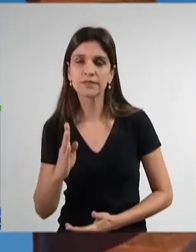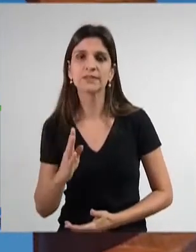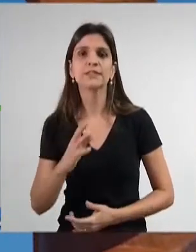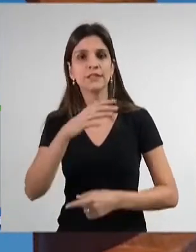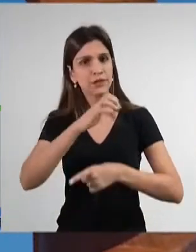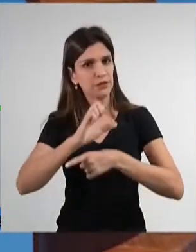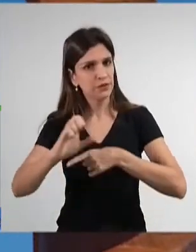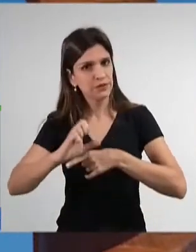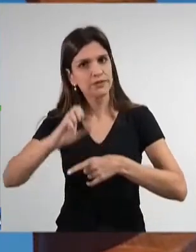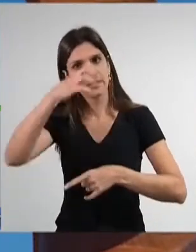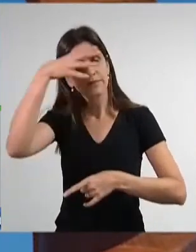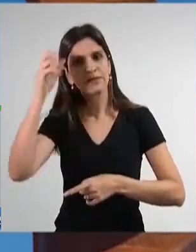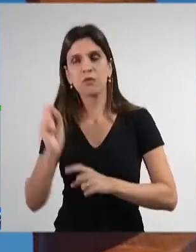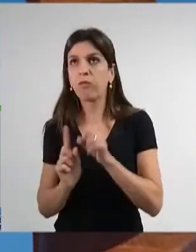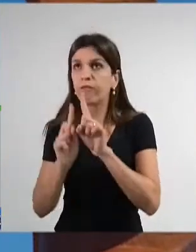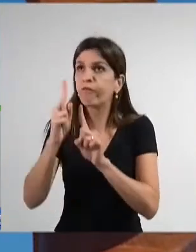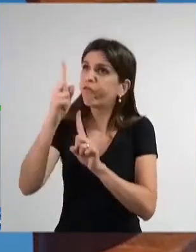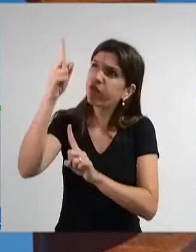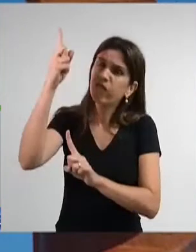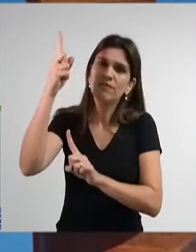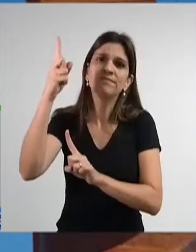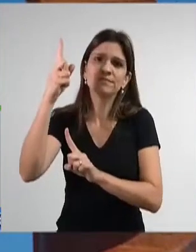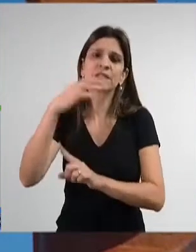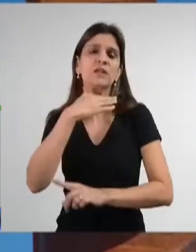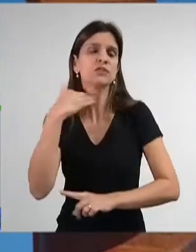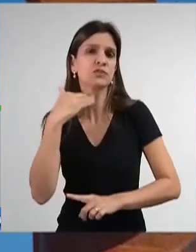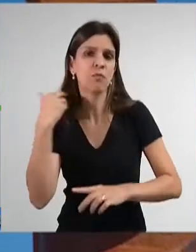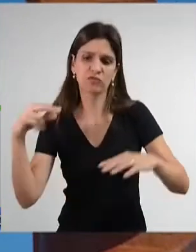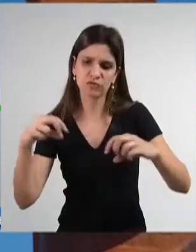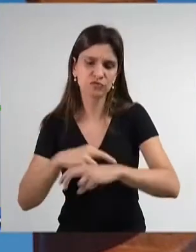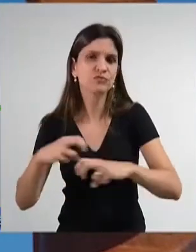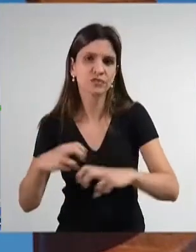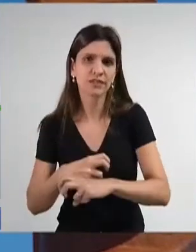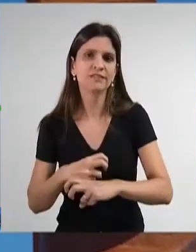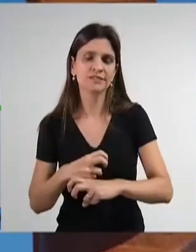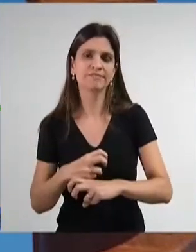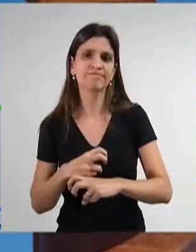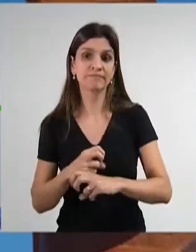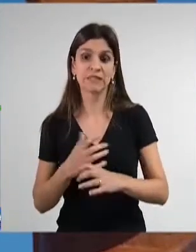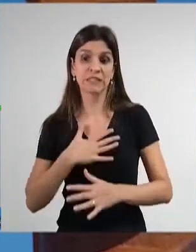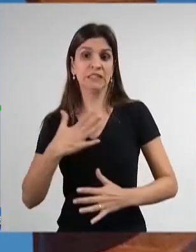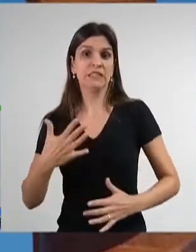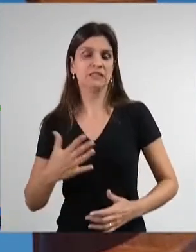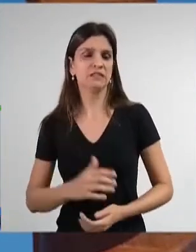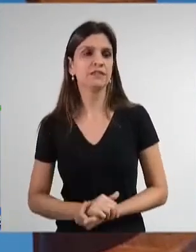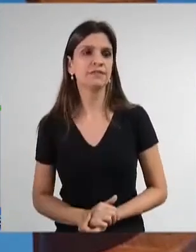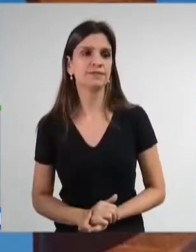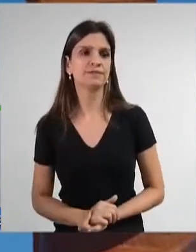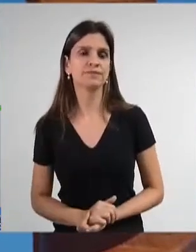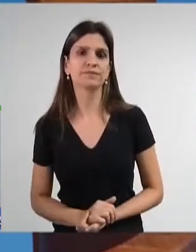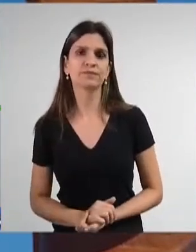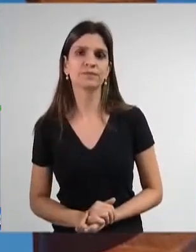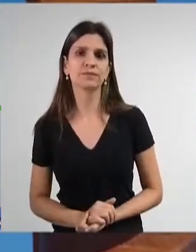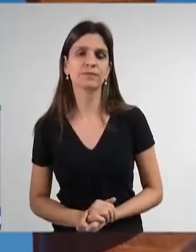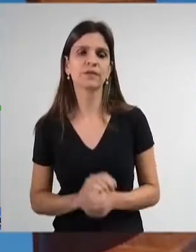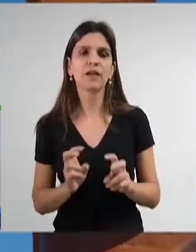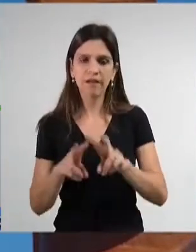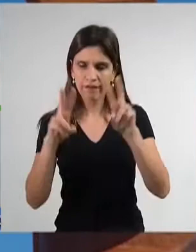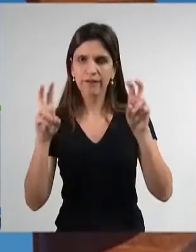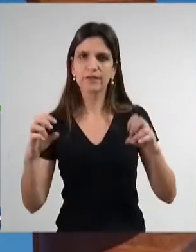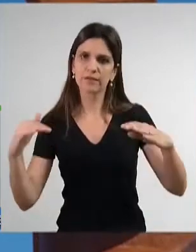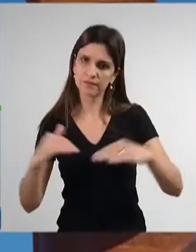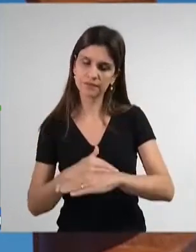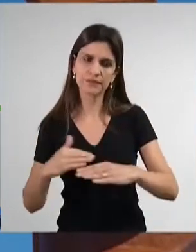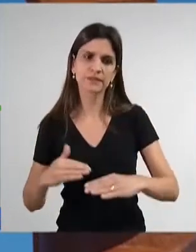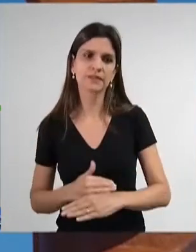assustadores. Então, o trânsito hoje é uma questão, sim, do poder público. Claro que o governo